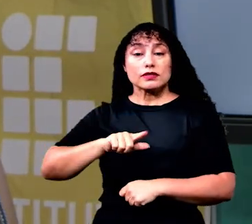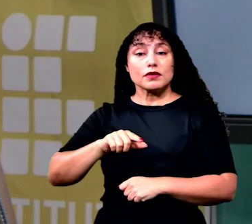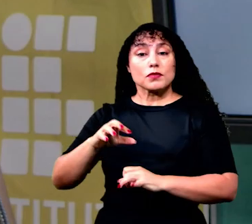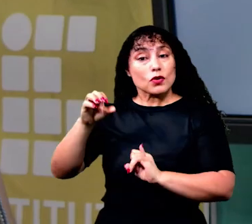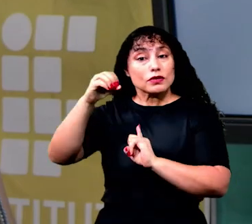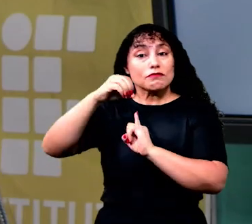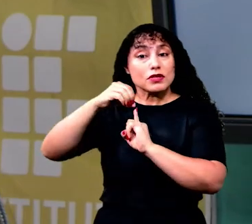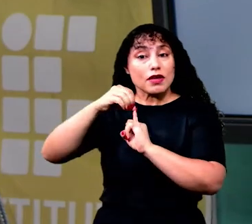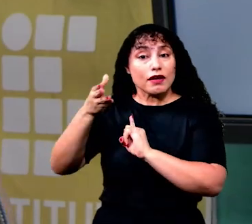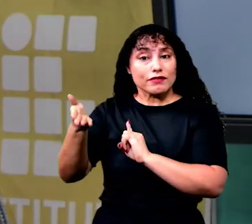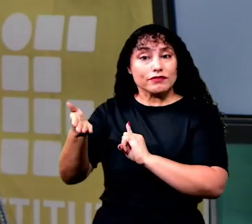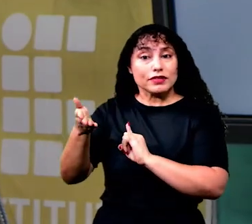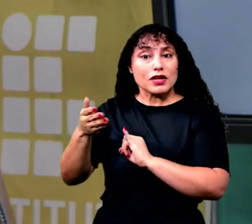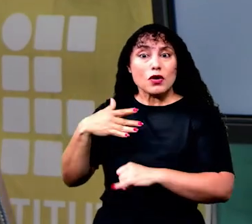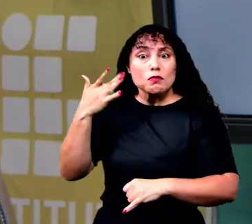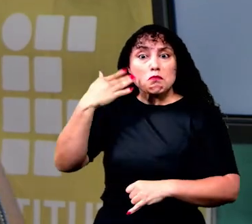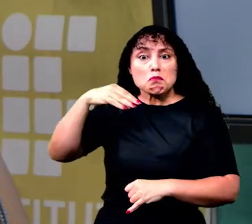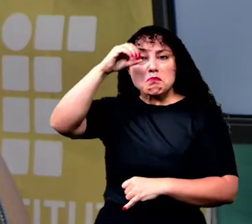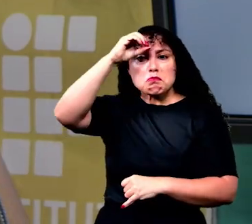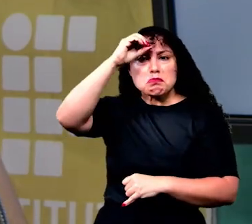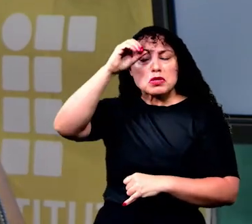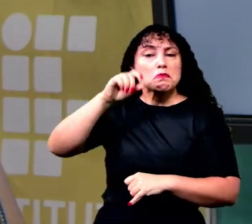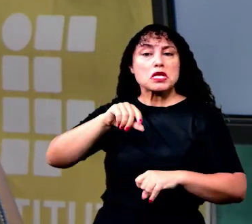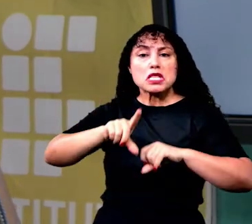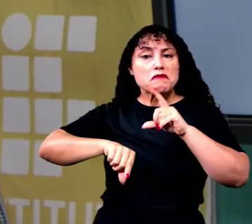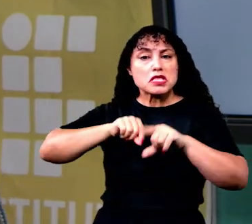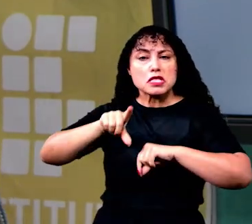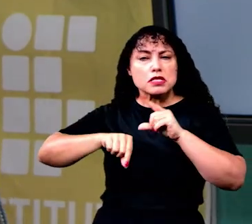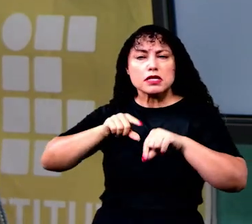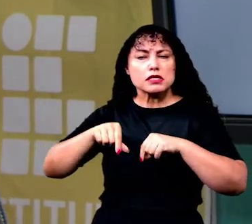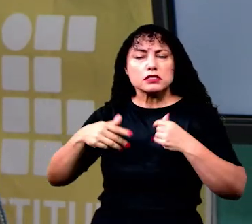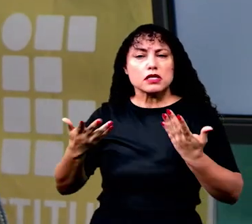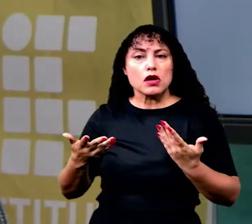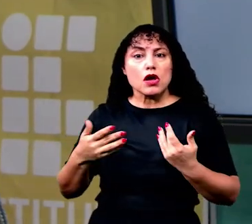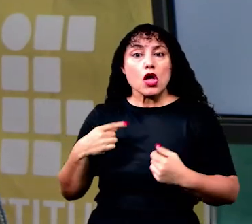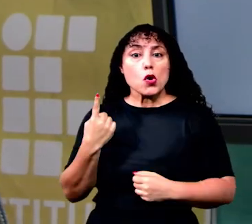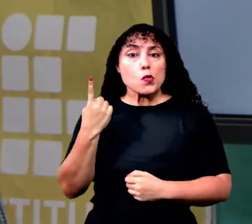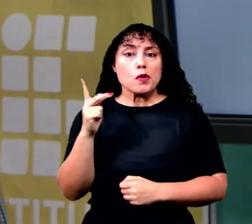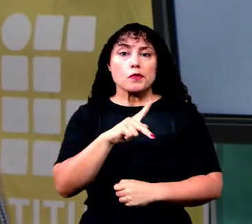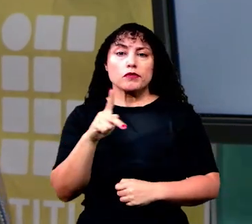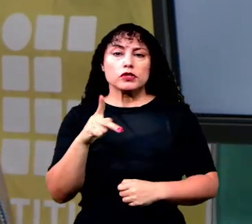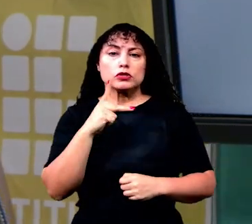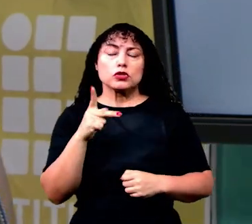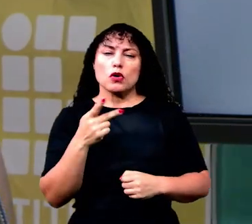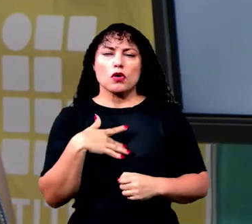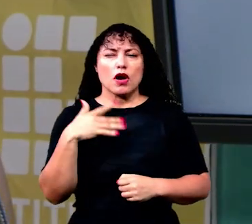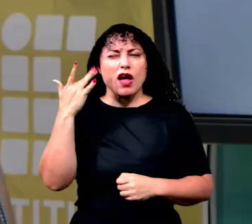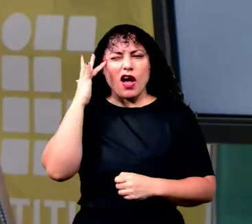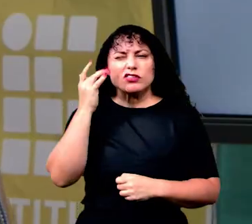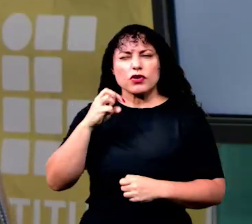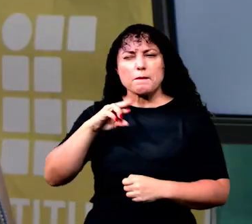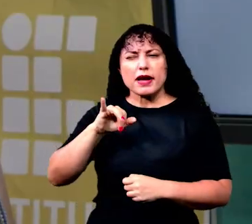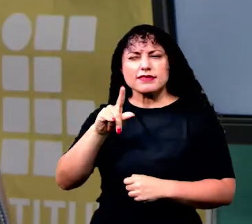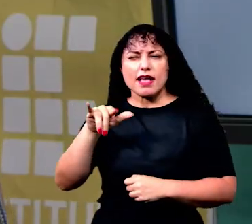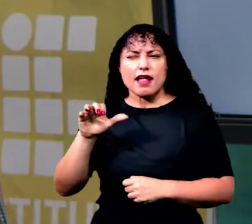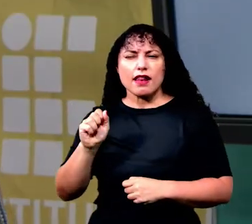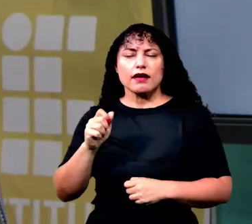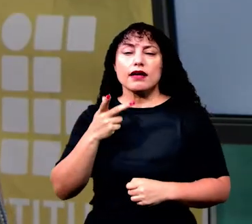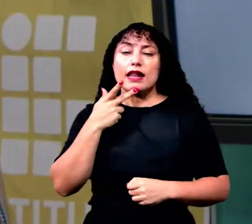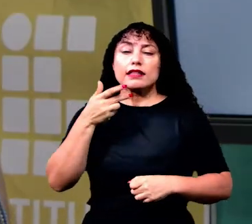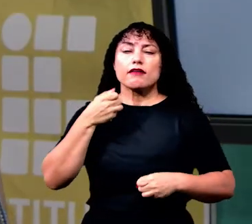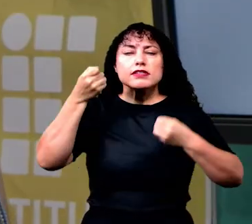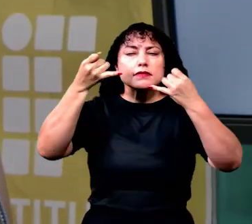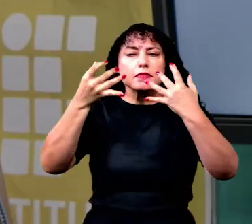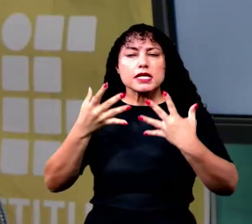IF. Porque eu nem sabia que estava tendo a seleção. E aí uma professora nossa, que se não me engano foi a Marcela, ela estava